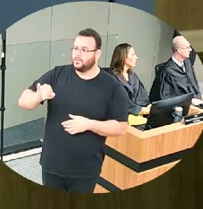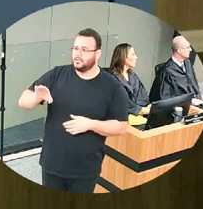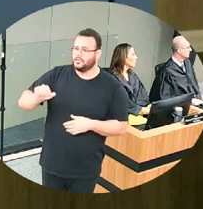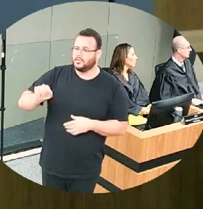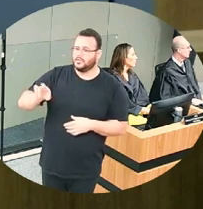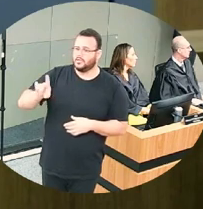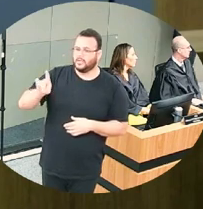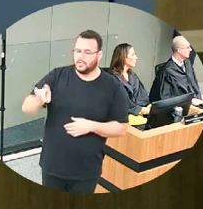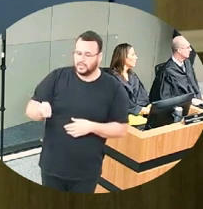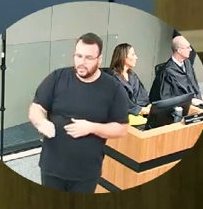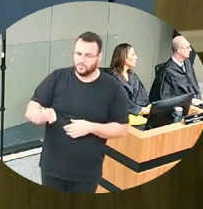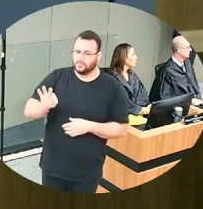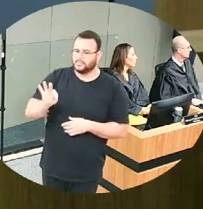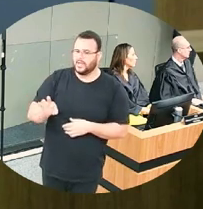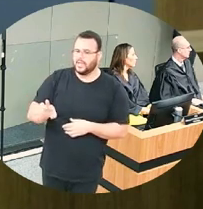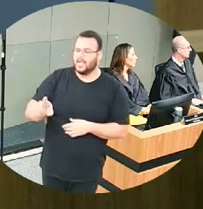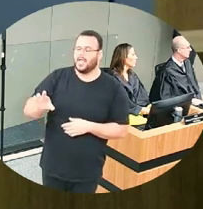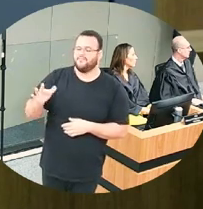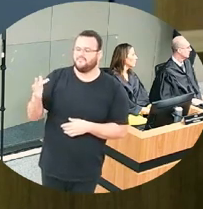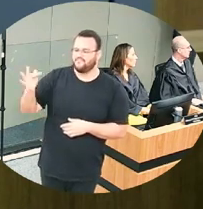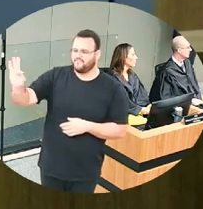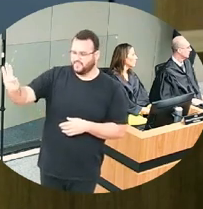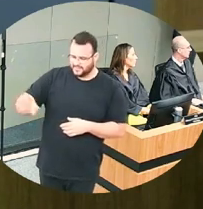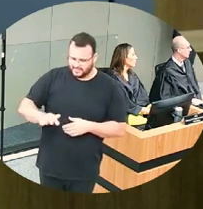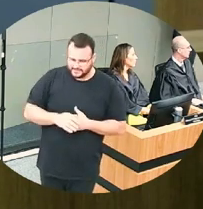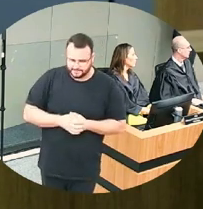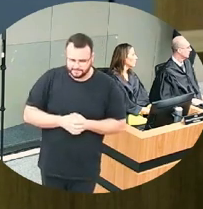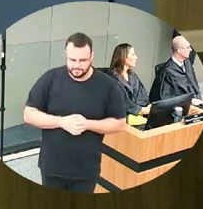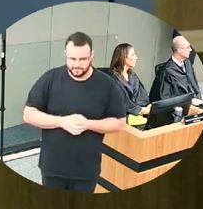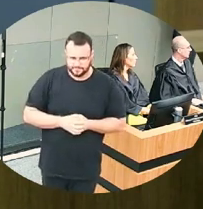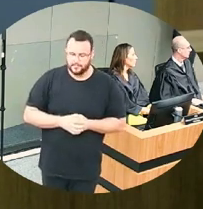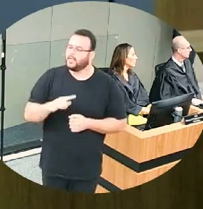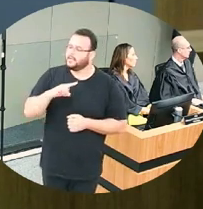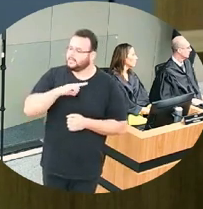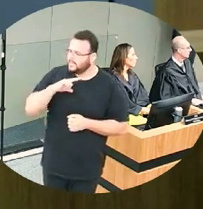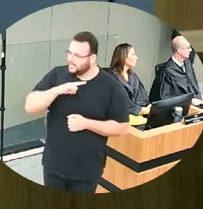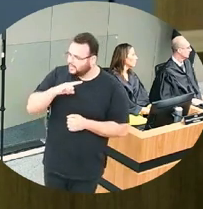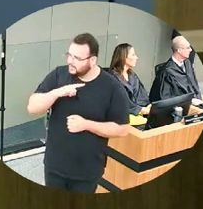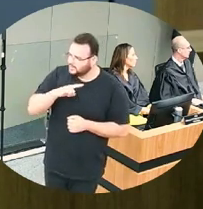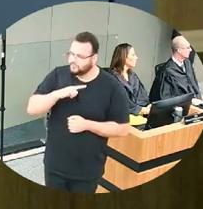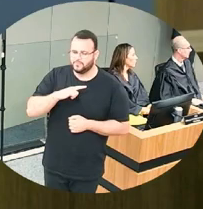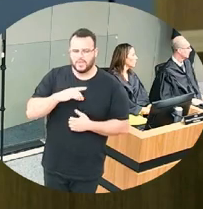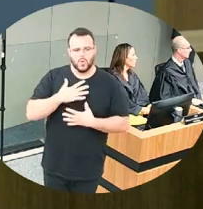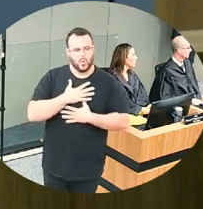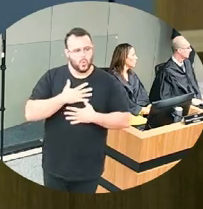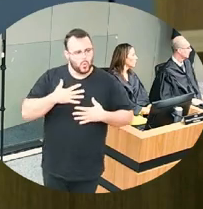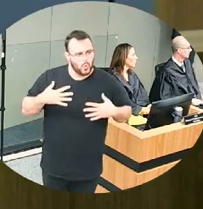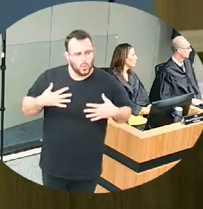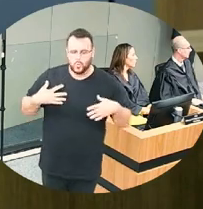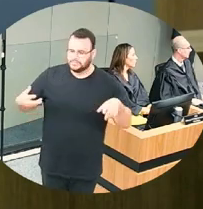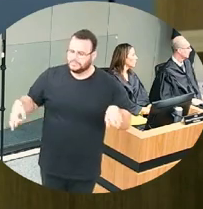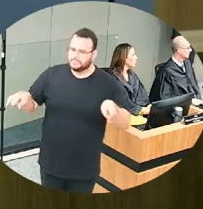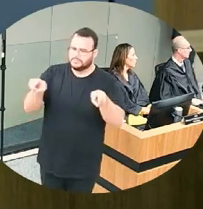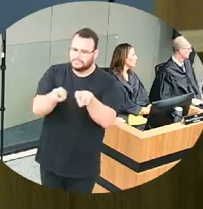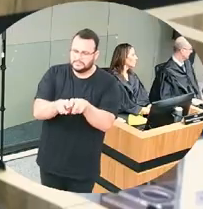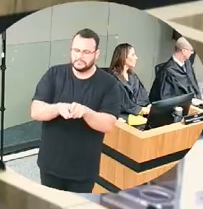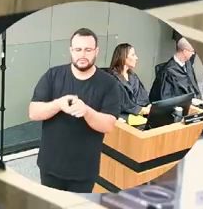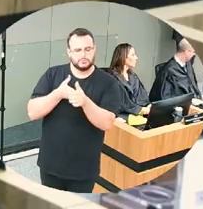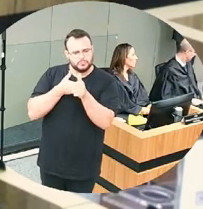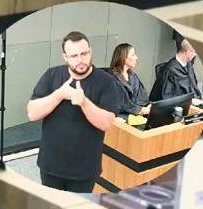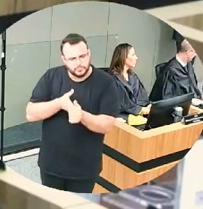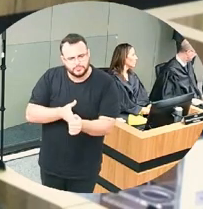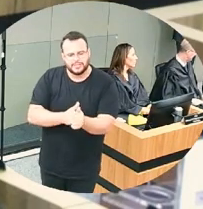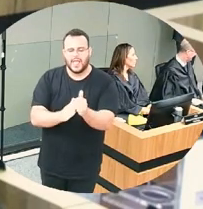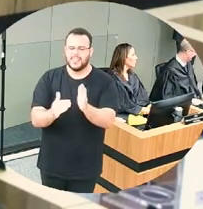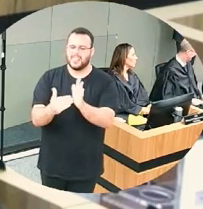Tribunal Regional Federal e tive o a honra de ter ao meu lado nesta caminhada